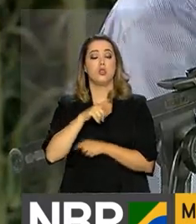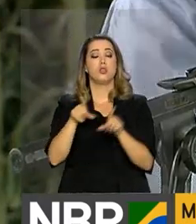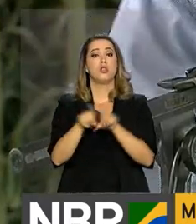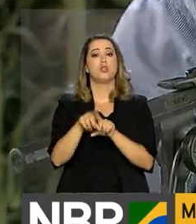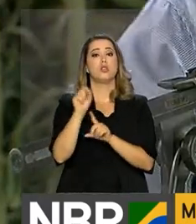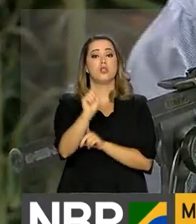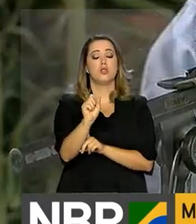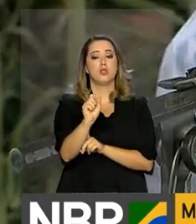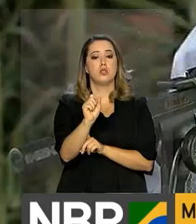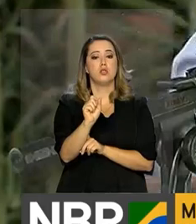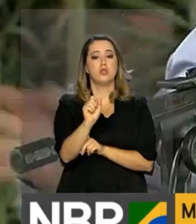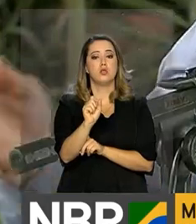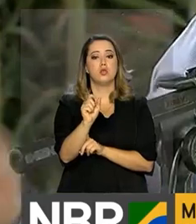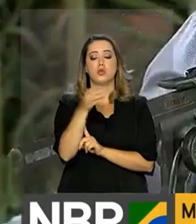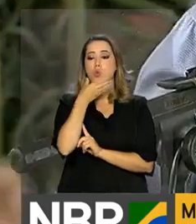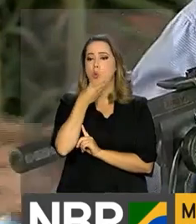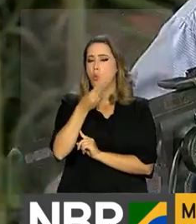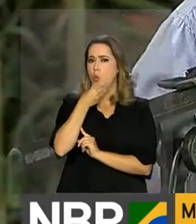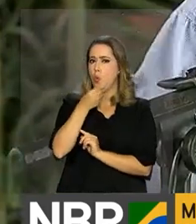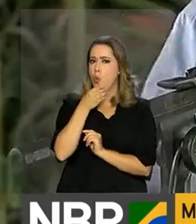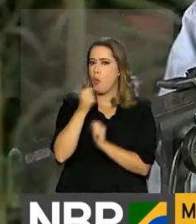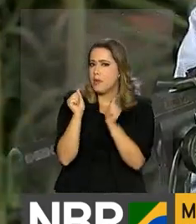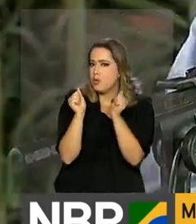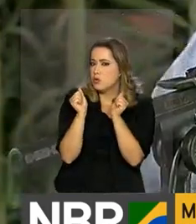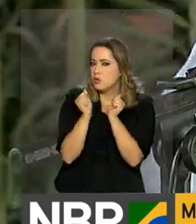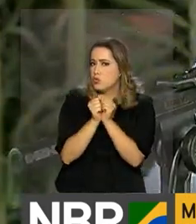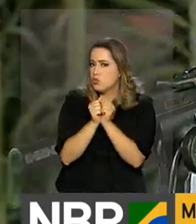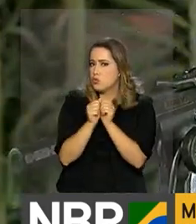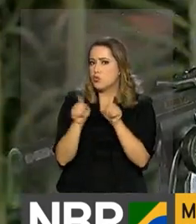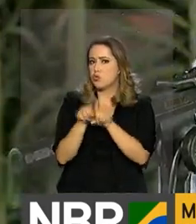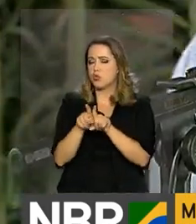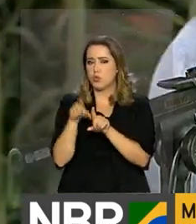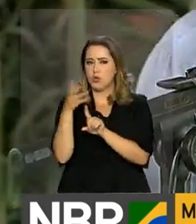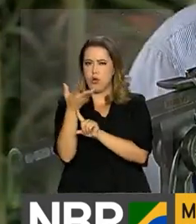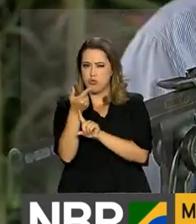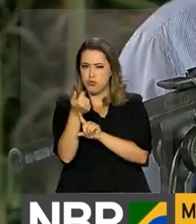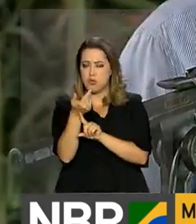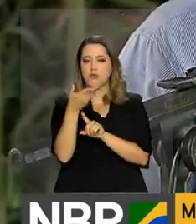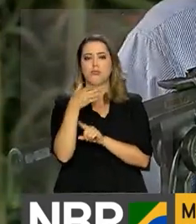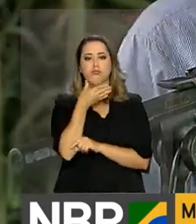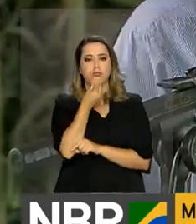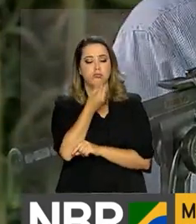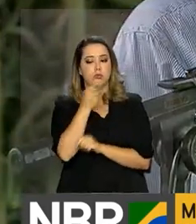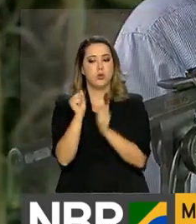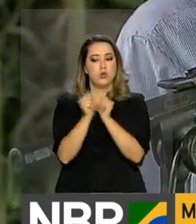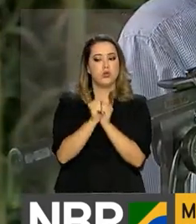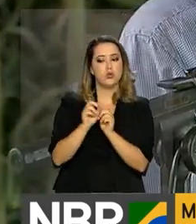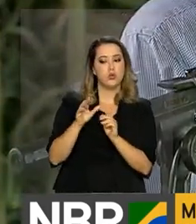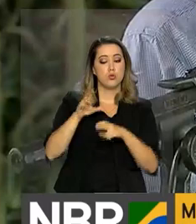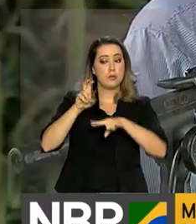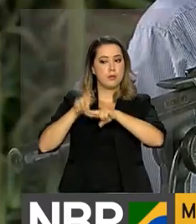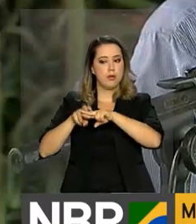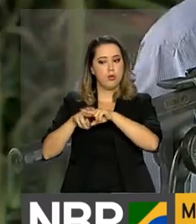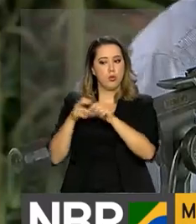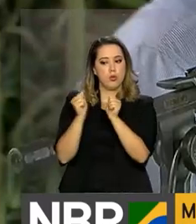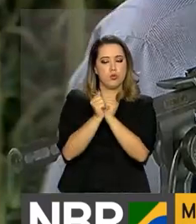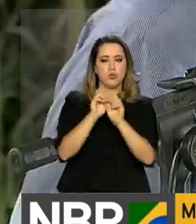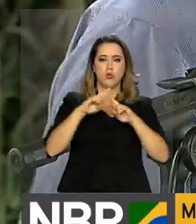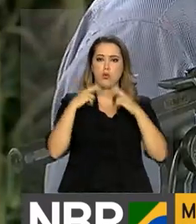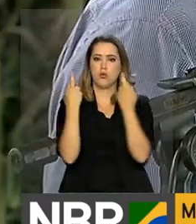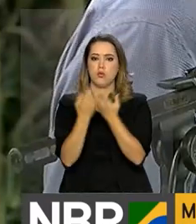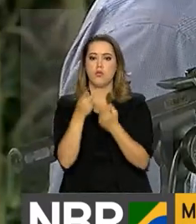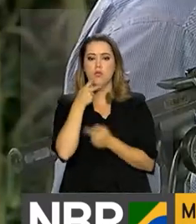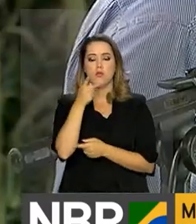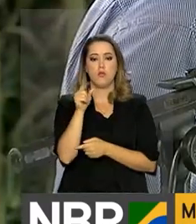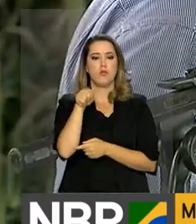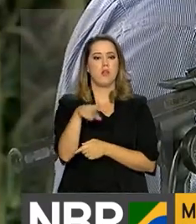o Jeremy Irons, sentou-se ao meu lado num jantar que houve depois de uma reunião relativa ao meio ambiente, e vou lhe dizer, Roberto,